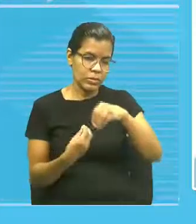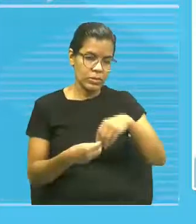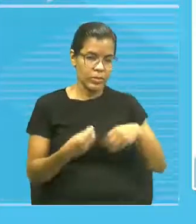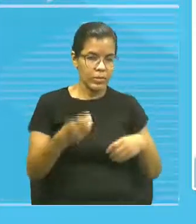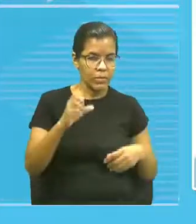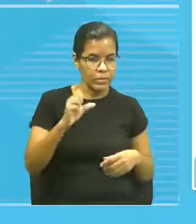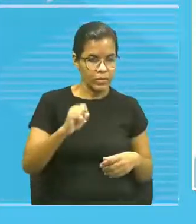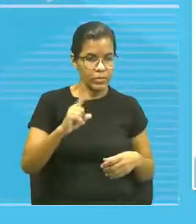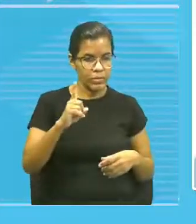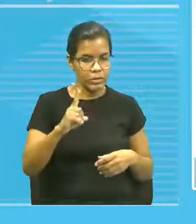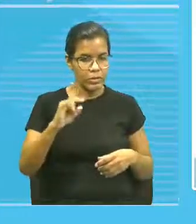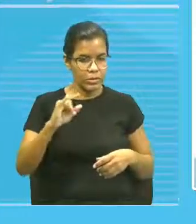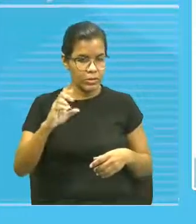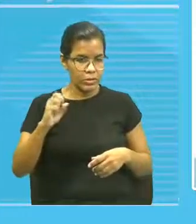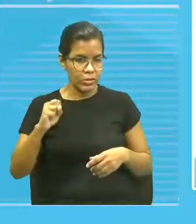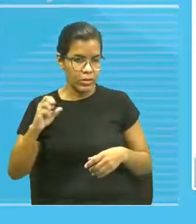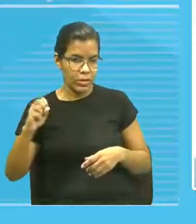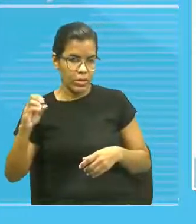Entendeste?